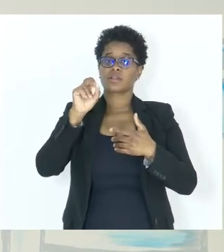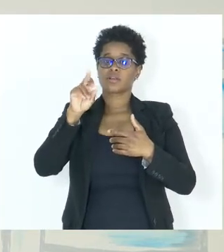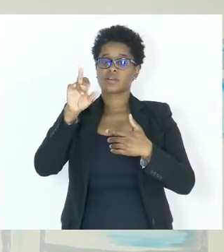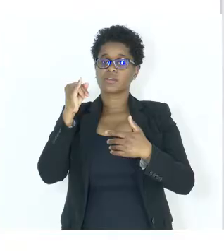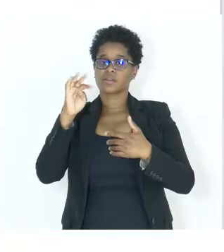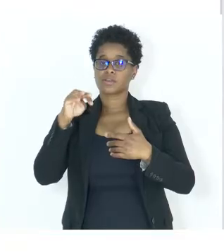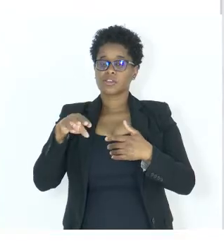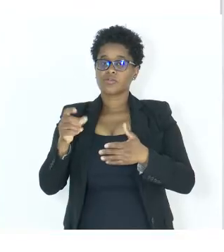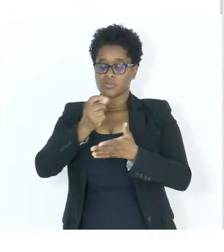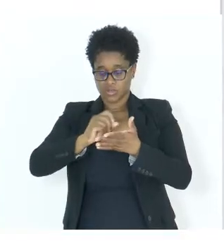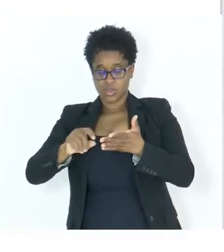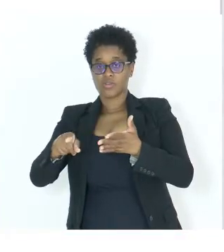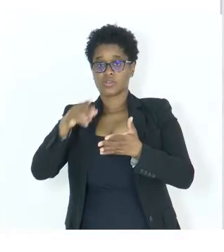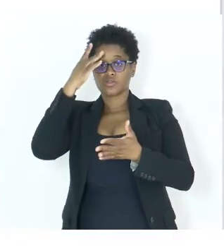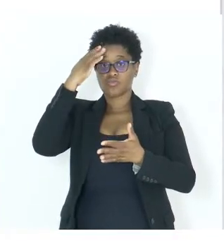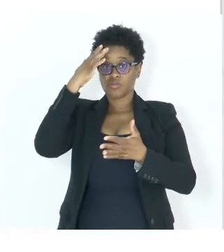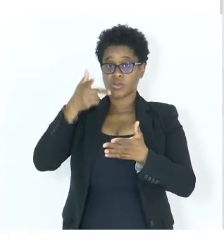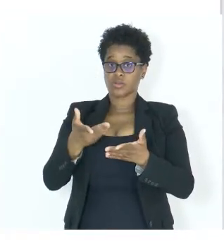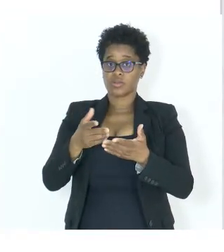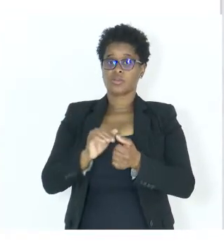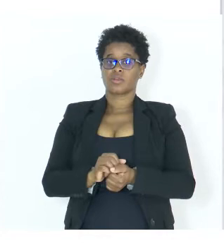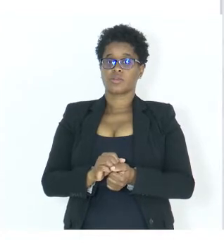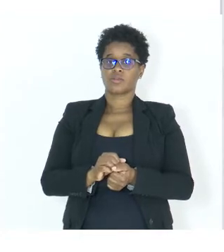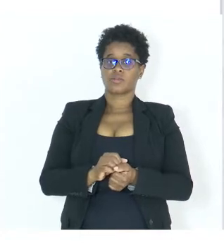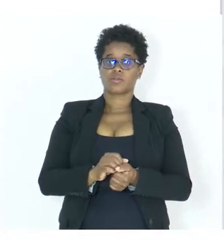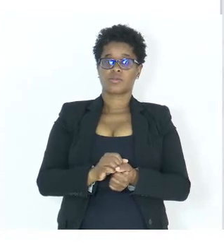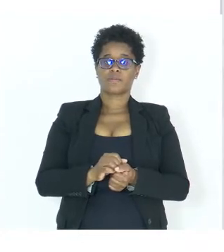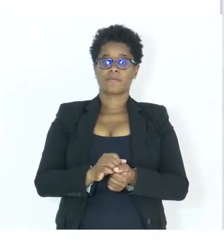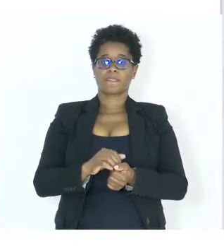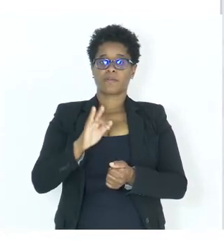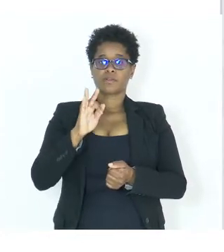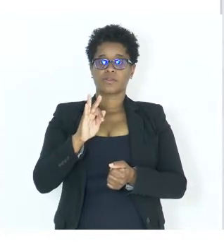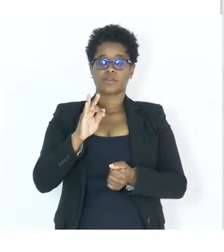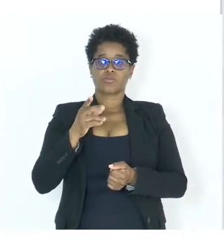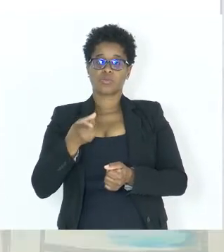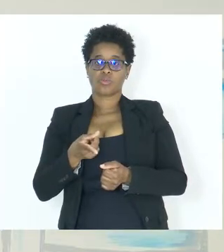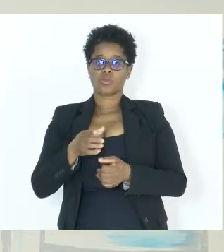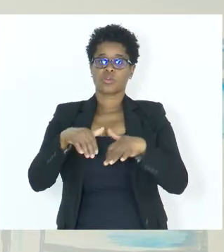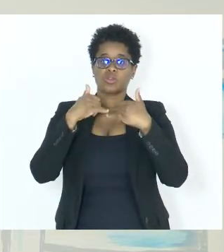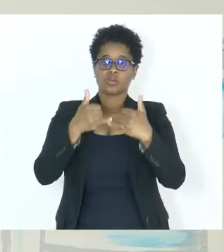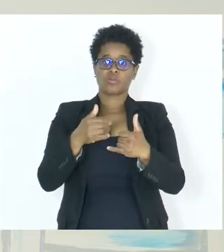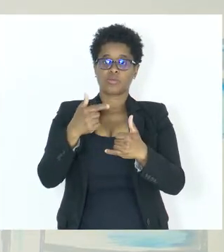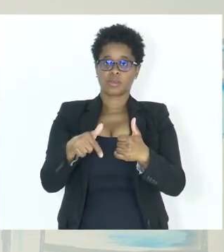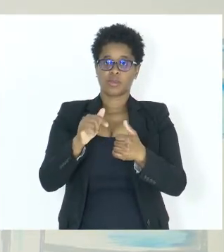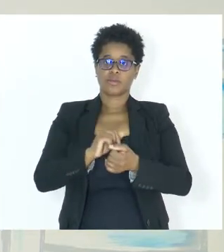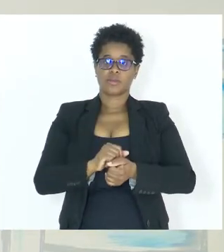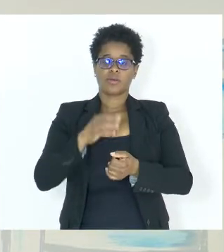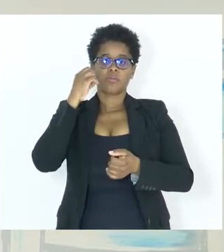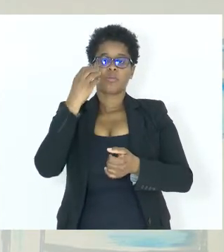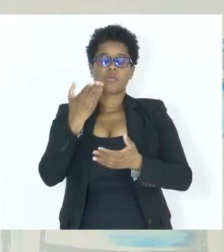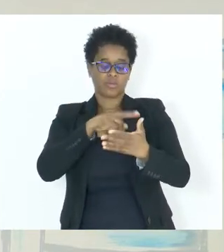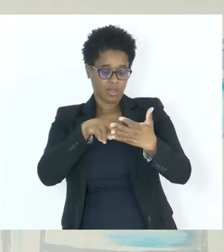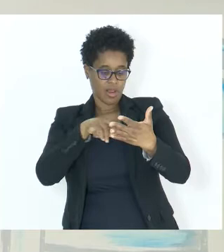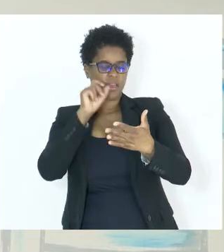vamos pôr este número, não é? 49º. Depois temos, como é que se